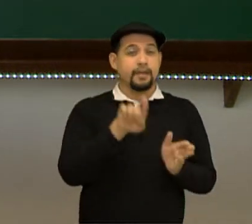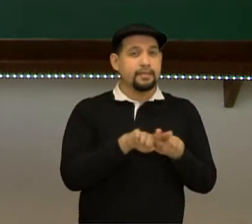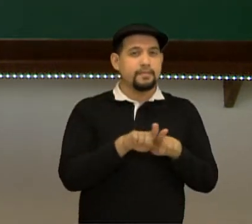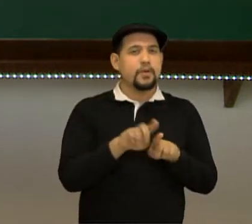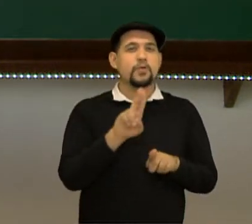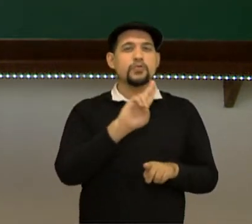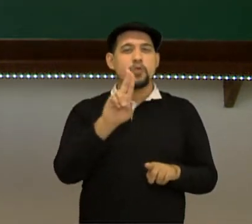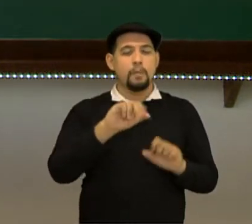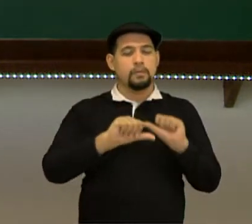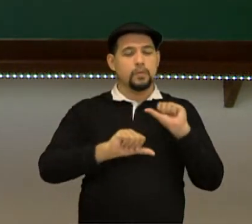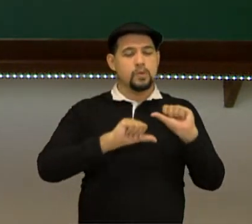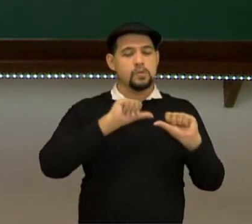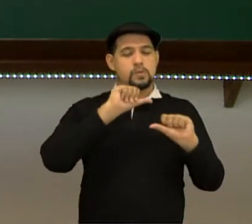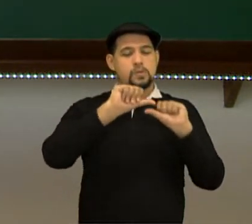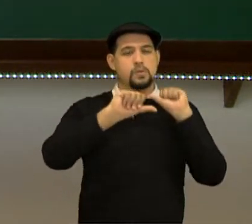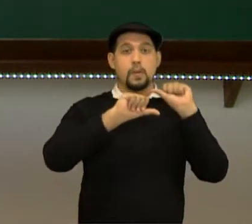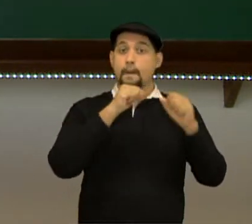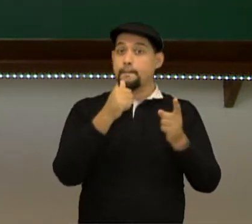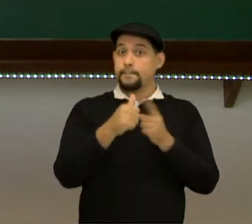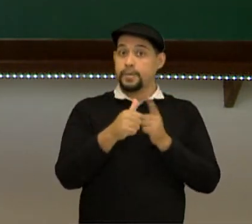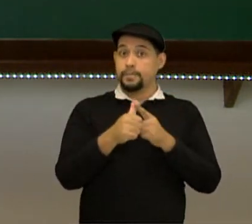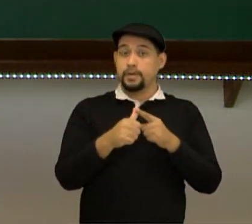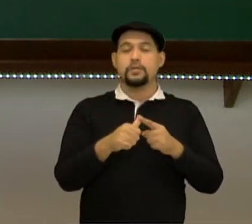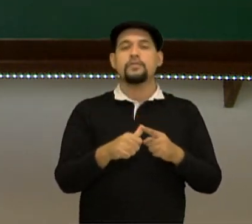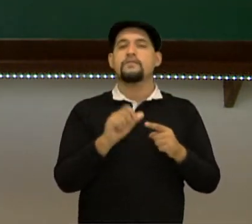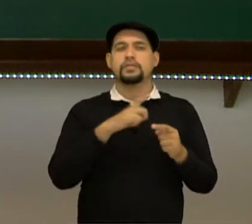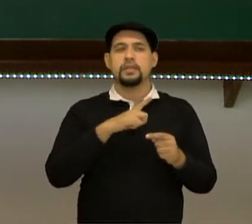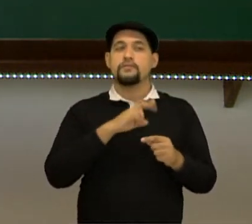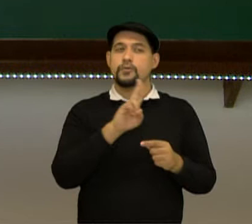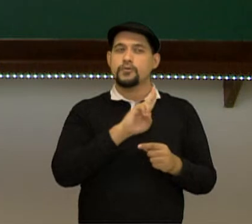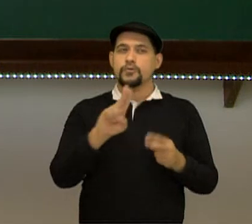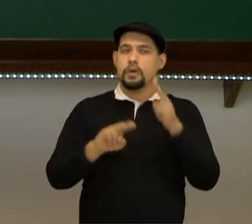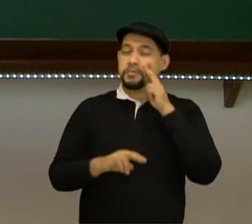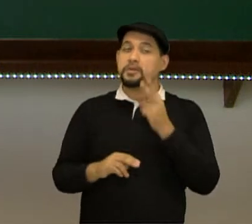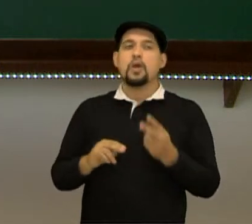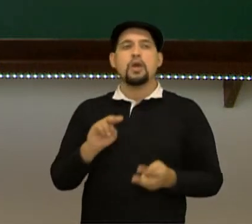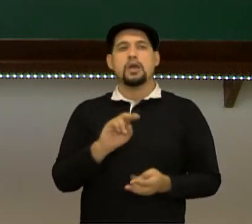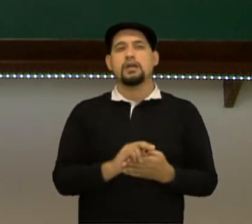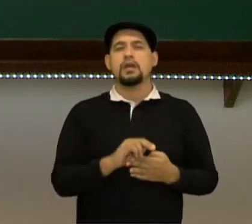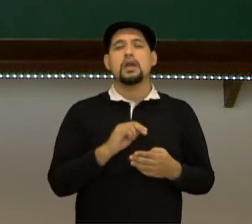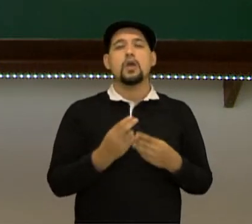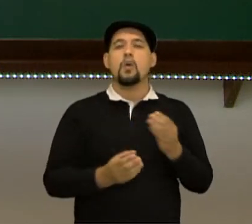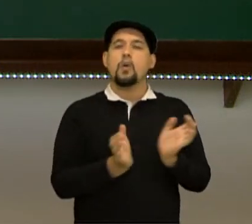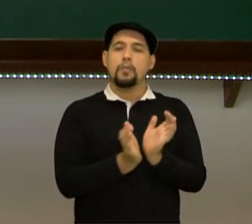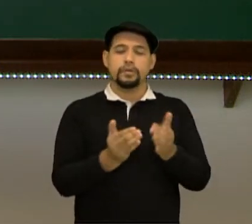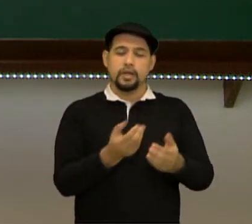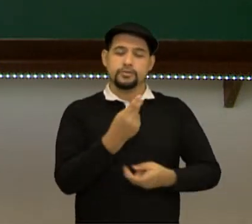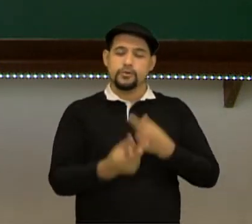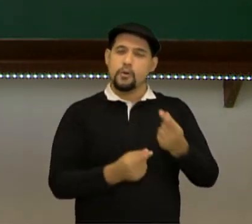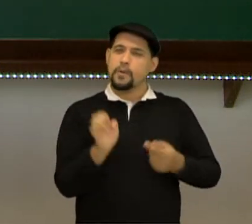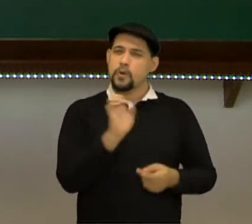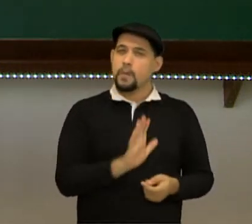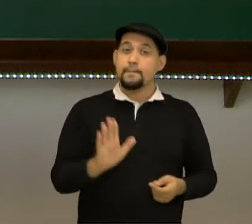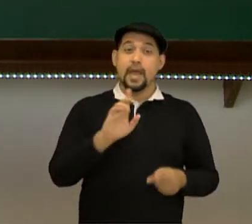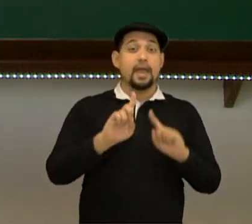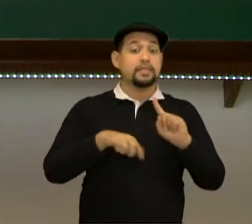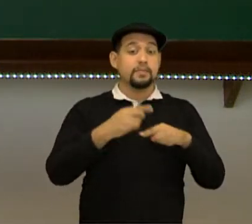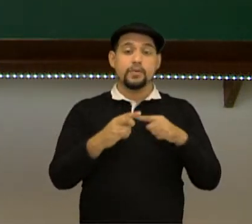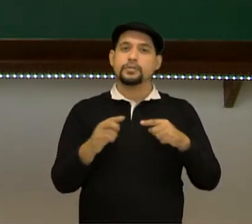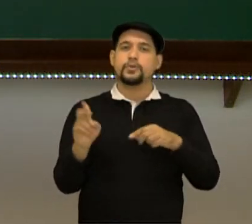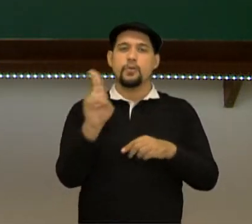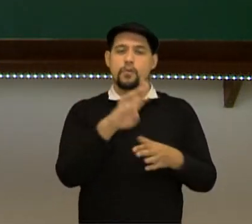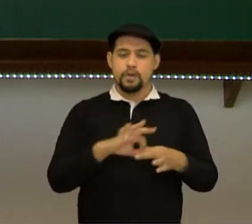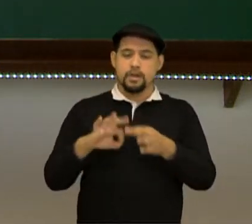nomes ela foi se modificando primeiro foi benelux depois comunidade Econômica europeia e de a união europeia